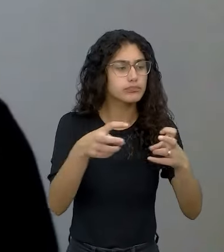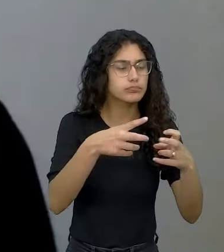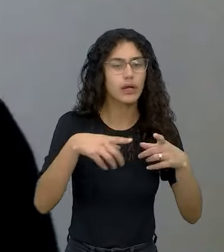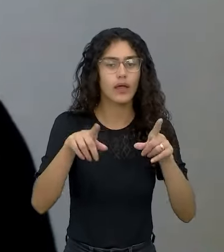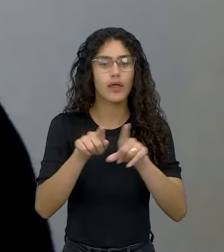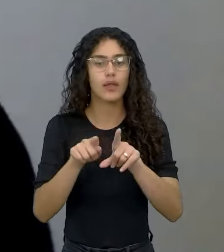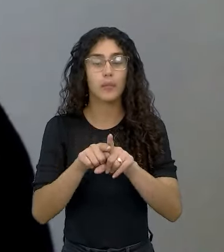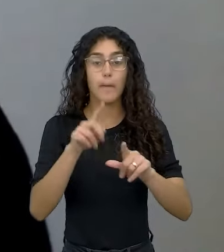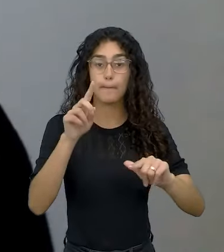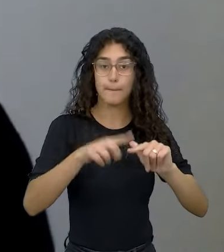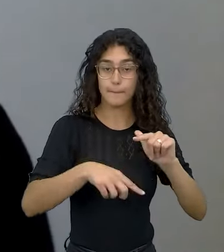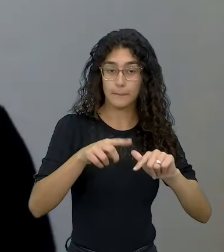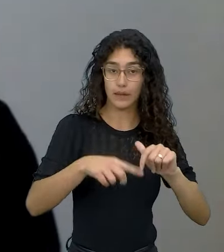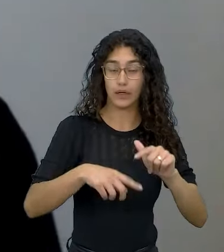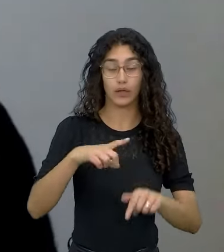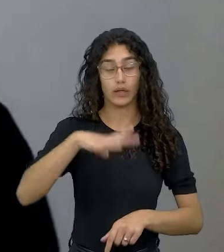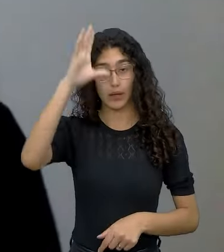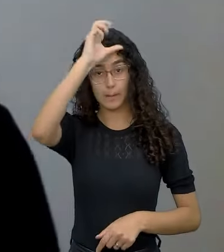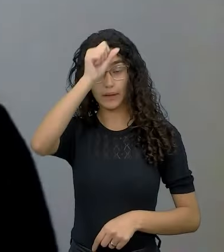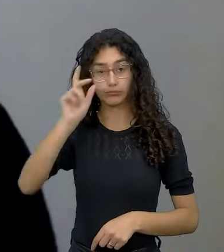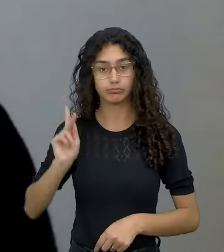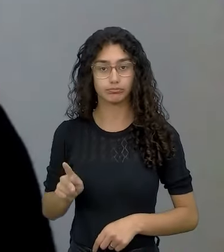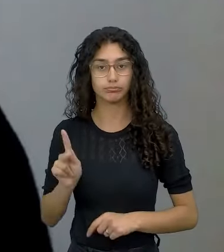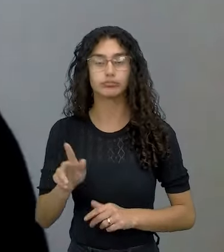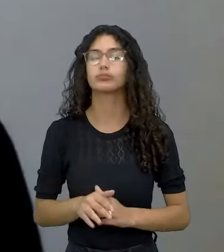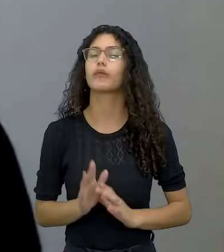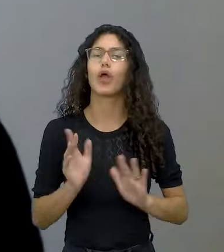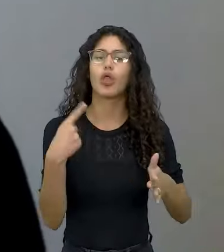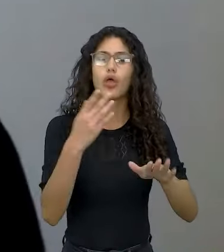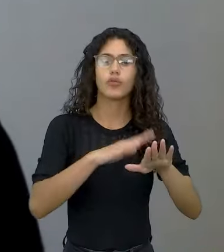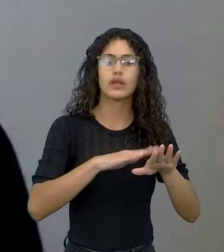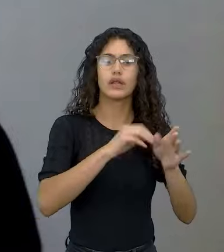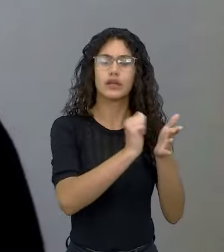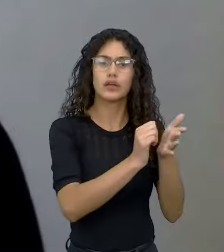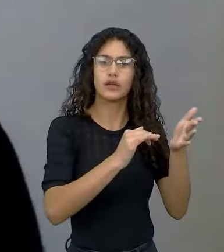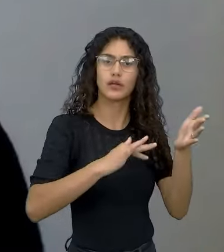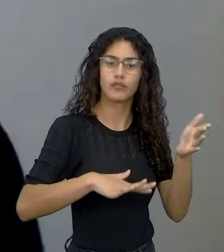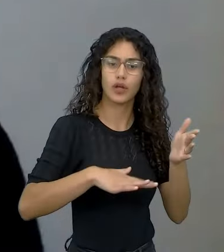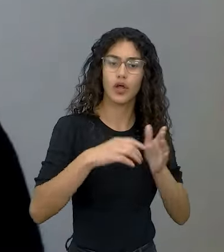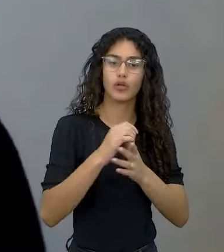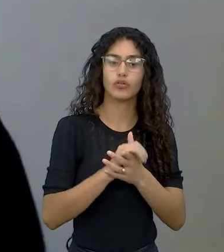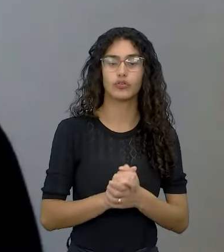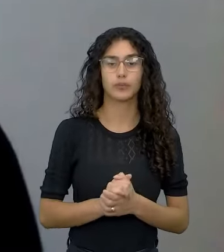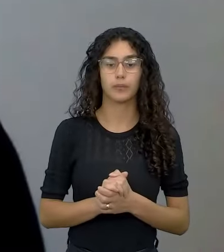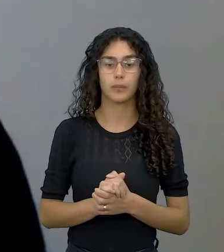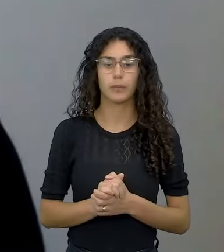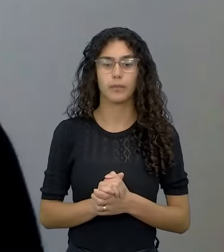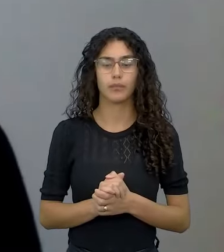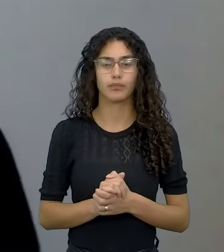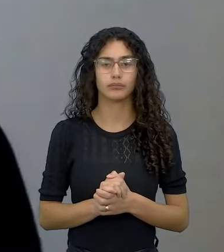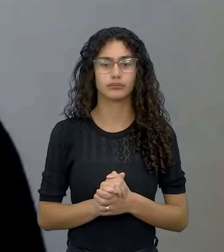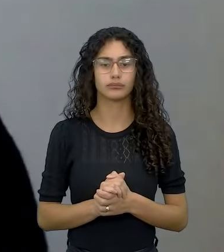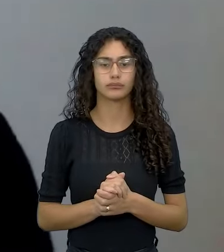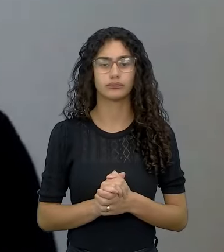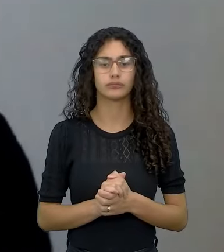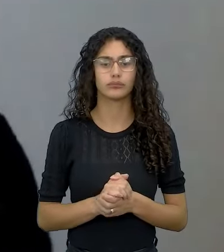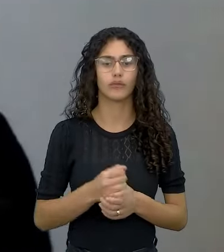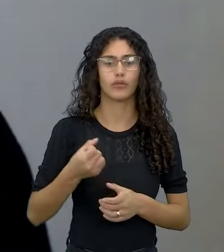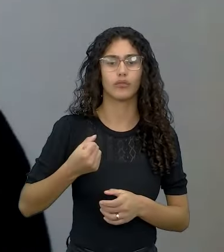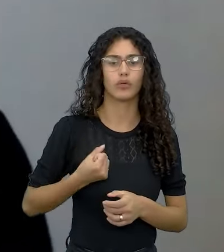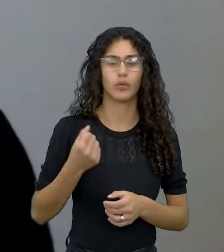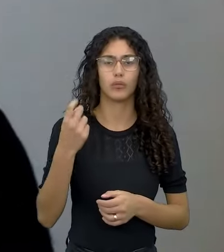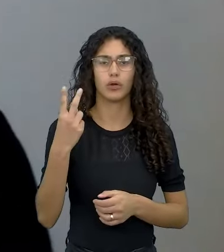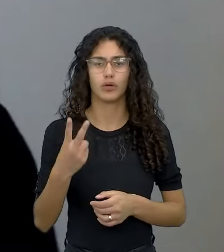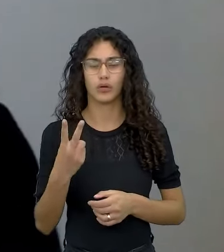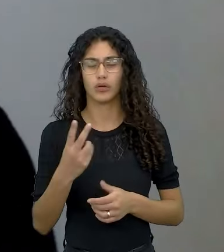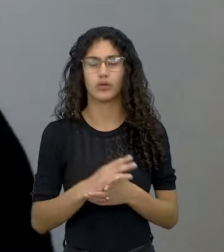o nosso material Aprender Sempre. Hoje a gente vai estar com a sequência de atividades 1, do volume 2, já,